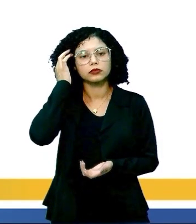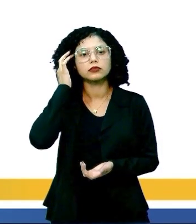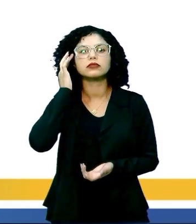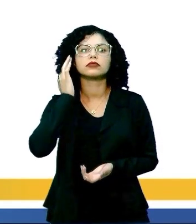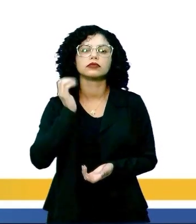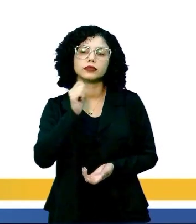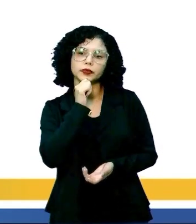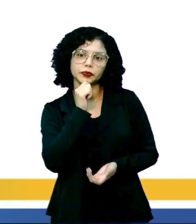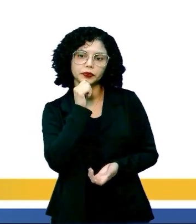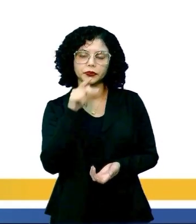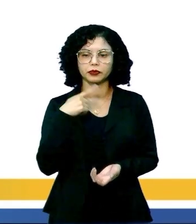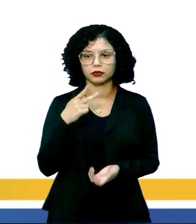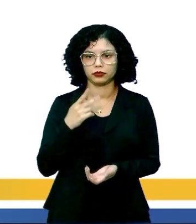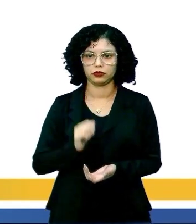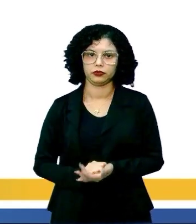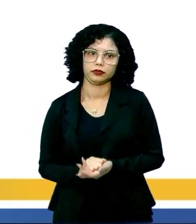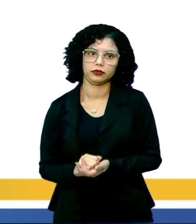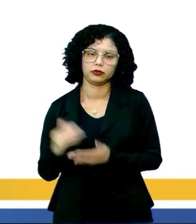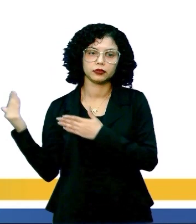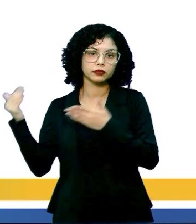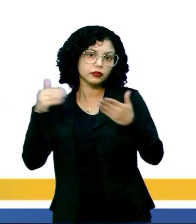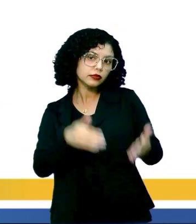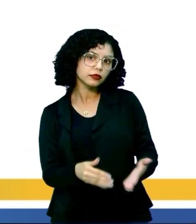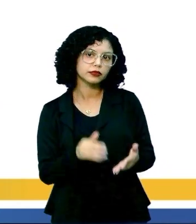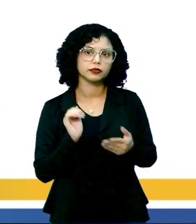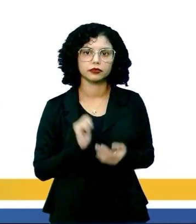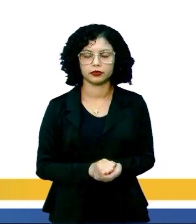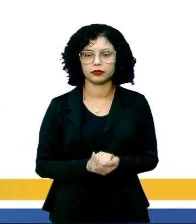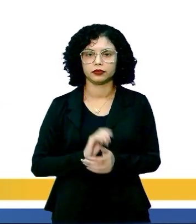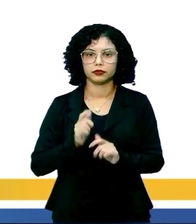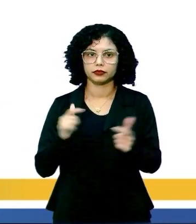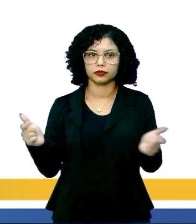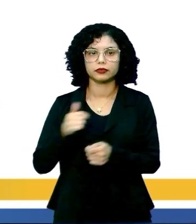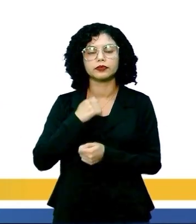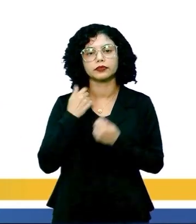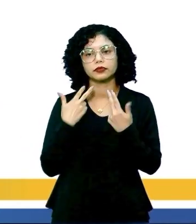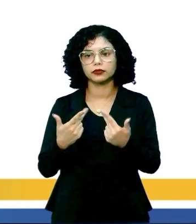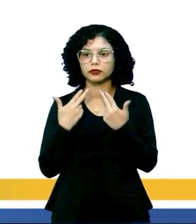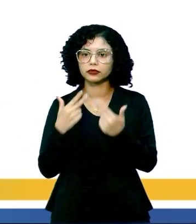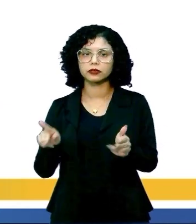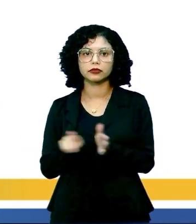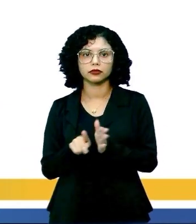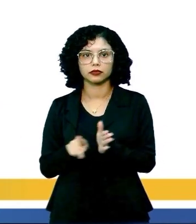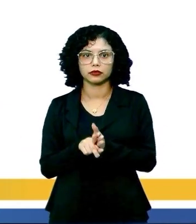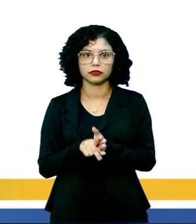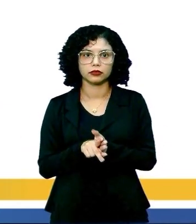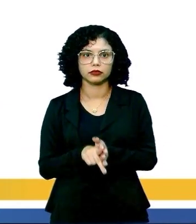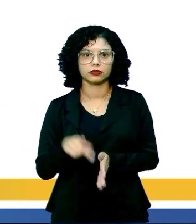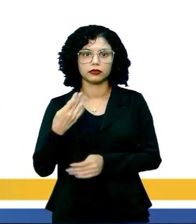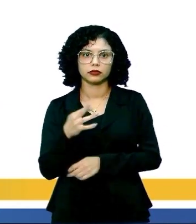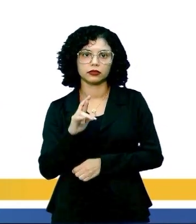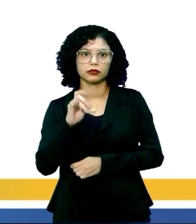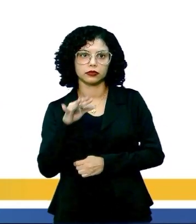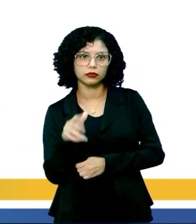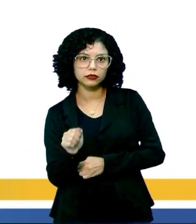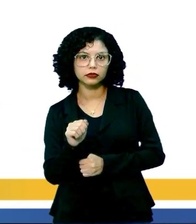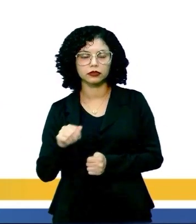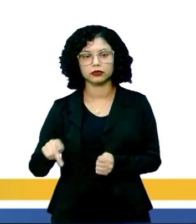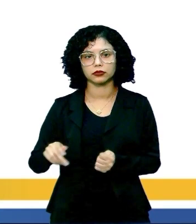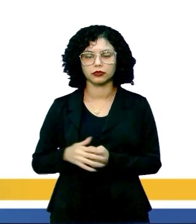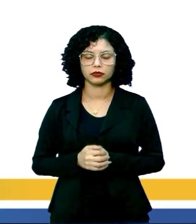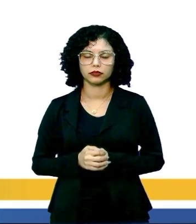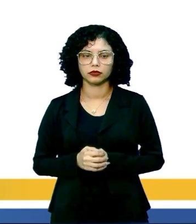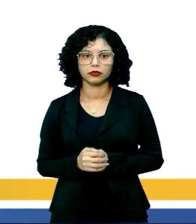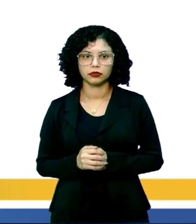falando sobre a chegada, sobre essa grande novidade que foi a proclamação da República,